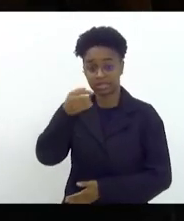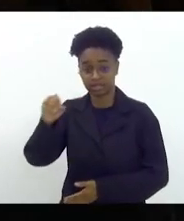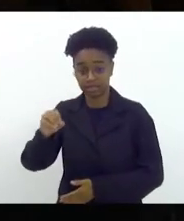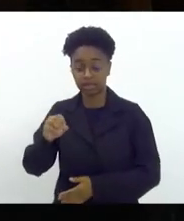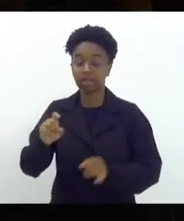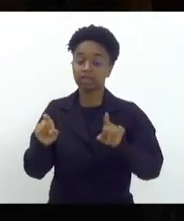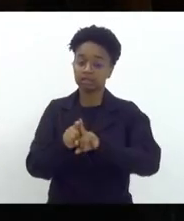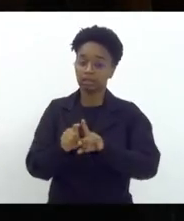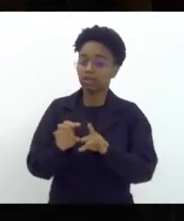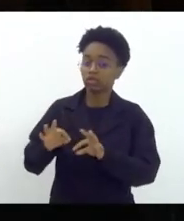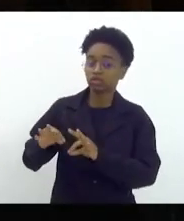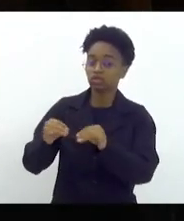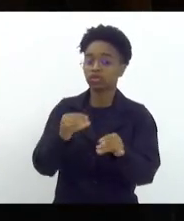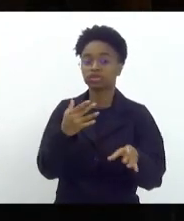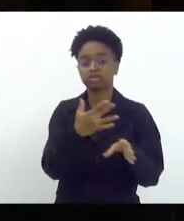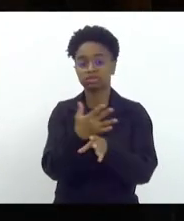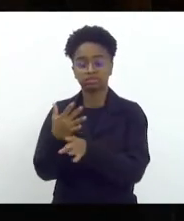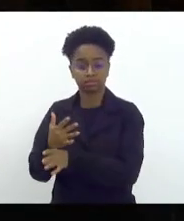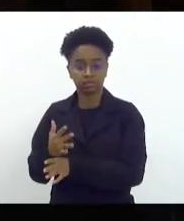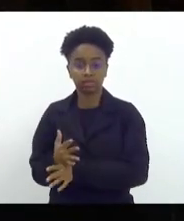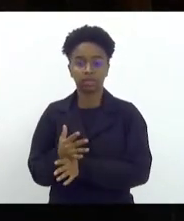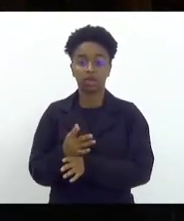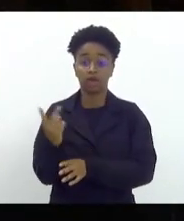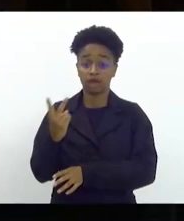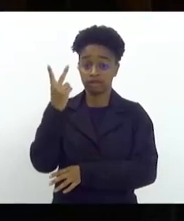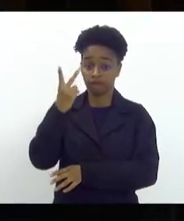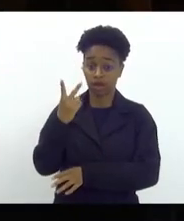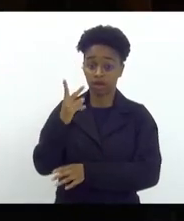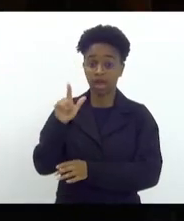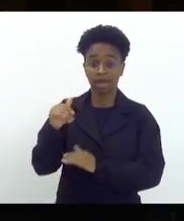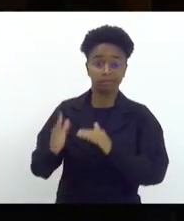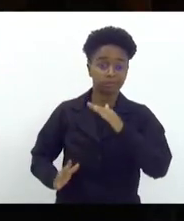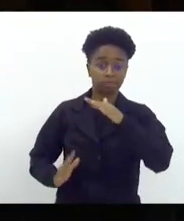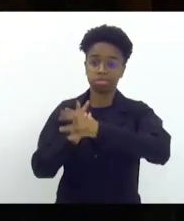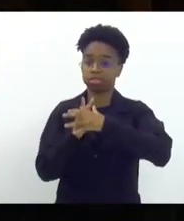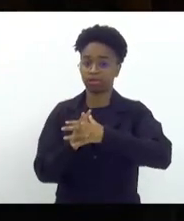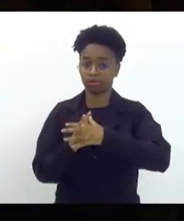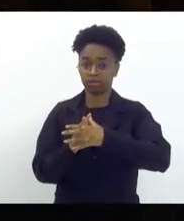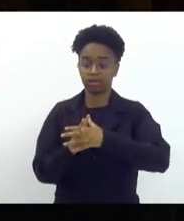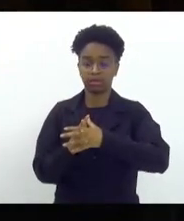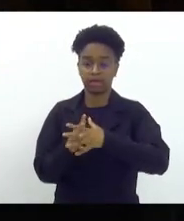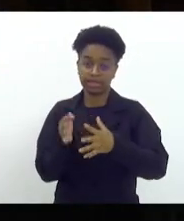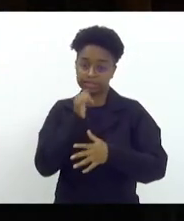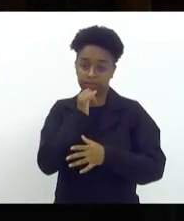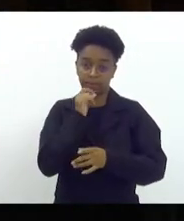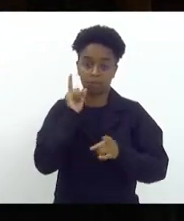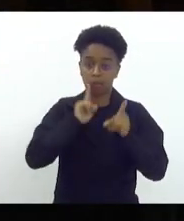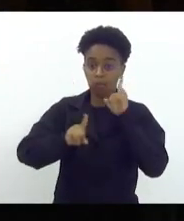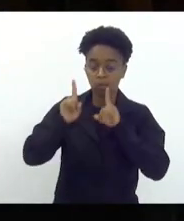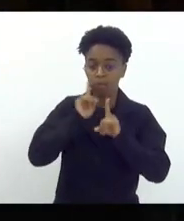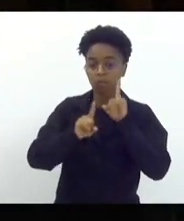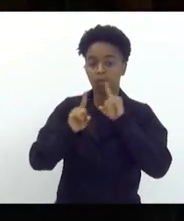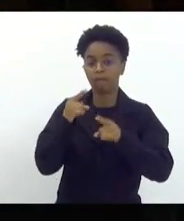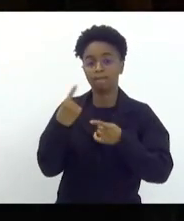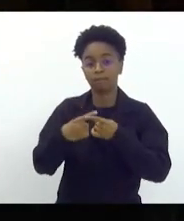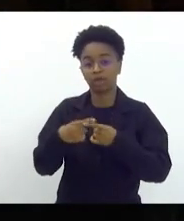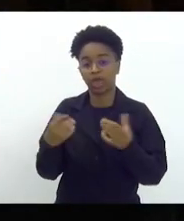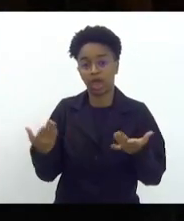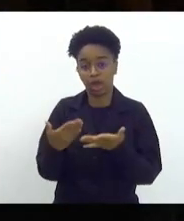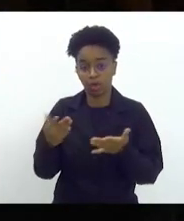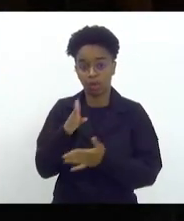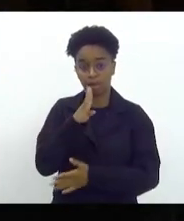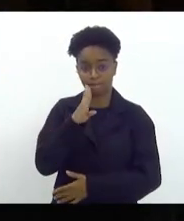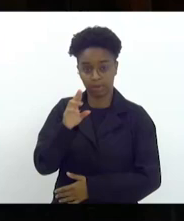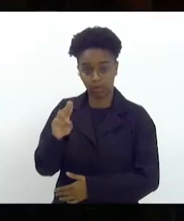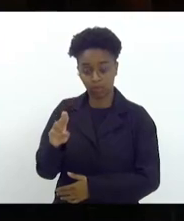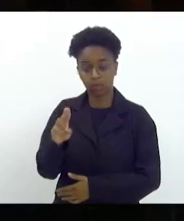do Estado esse valor e ainda maior se tu caso de Maricá onde atualmente o bilhete